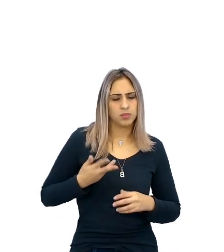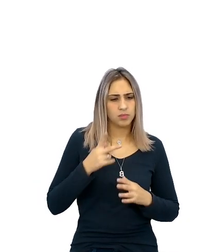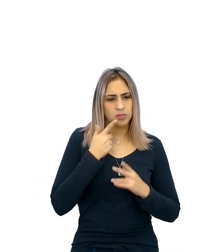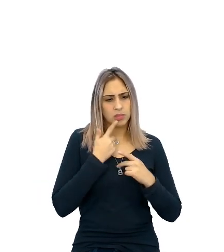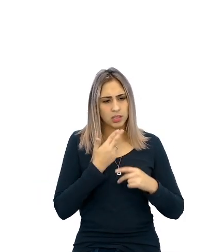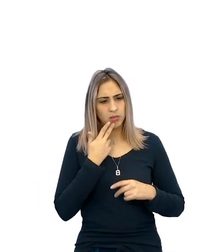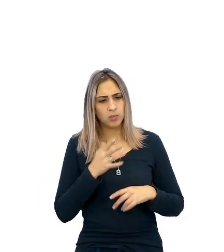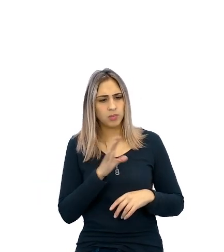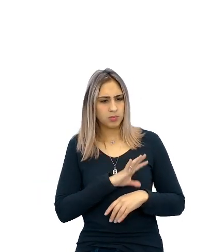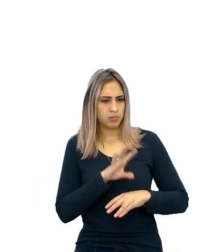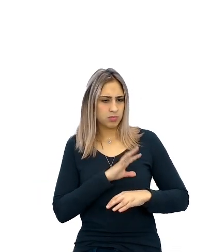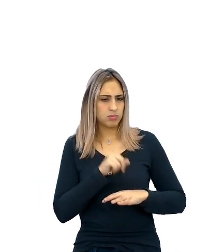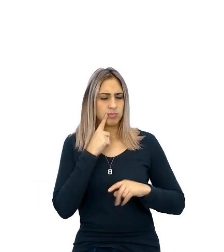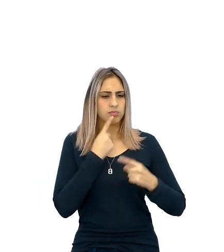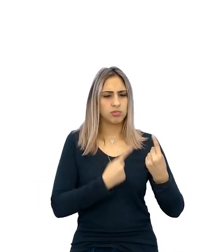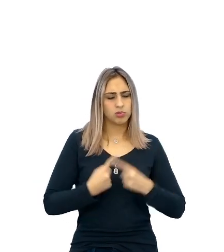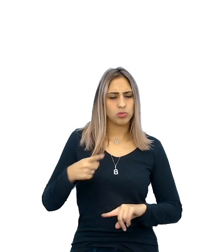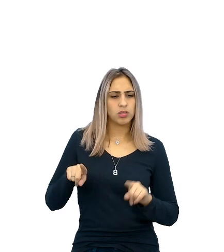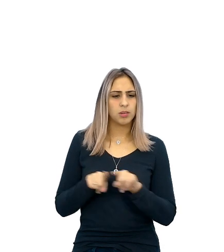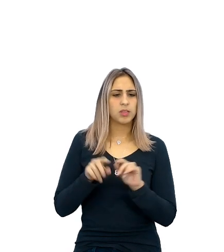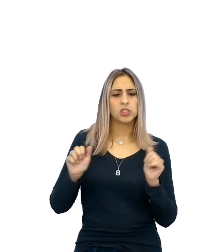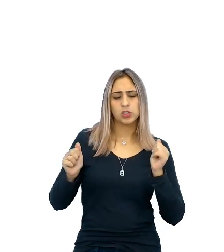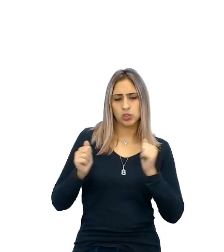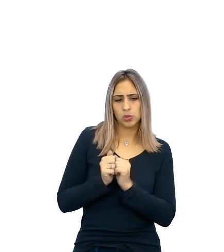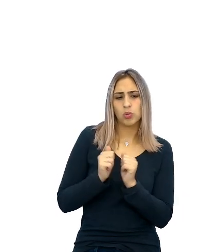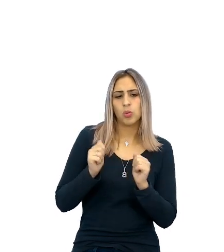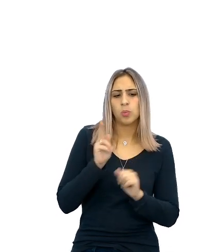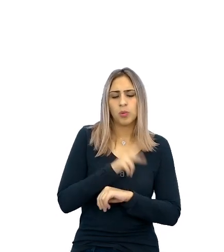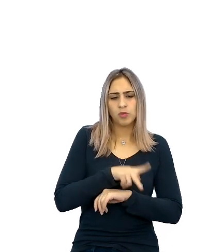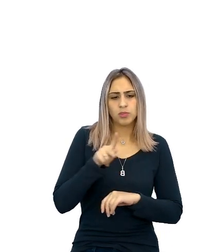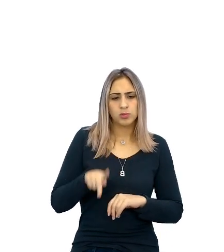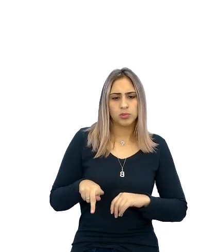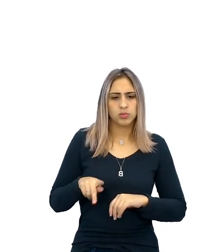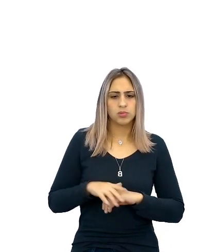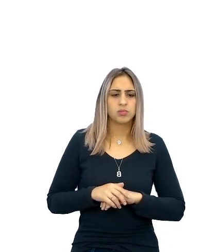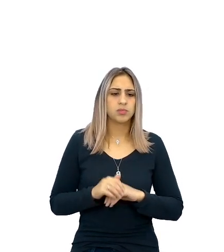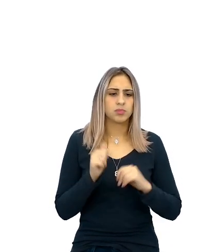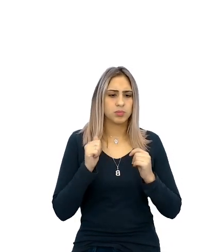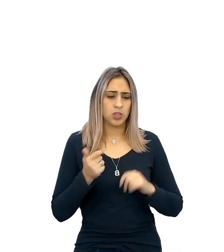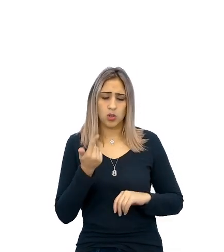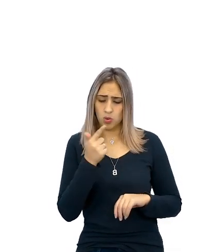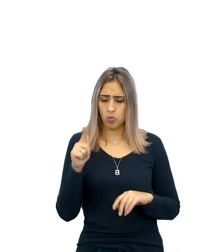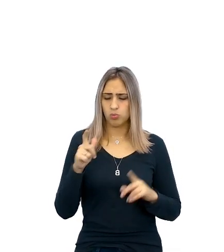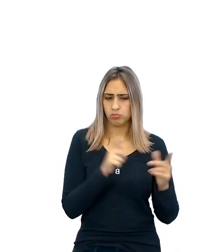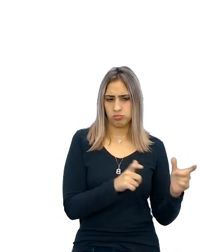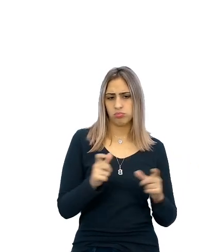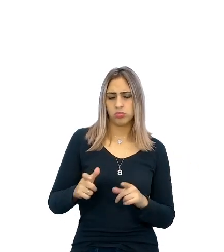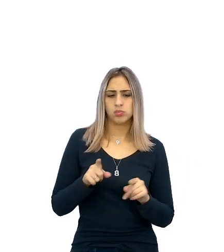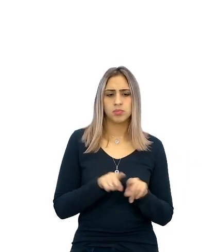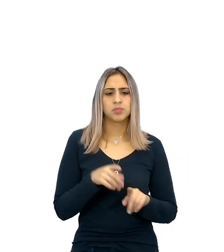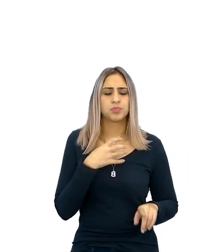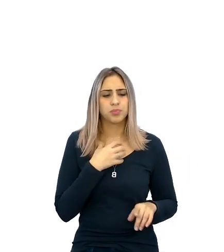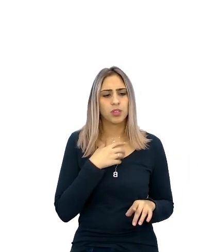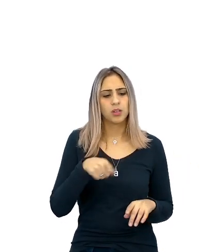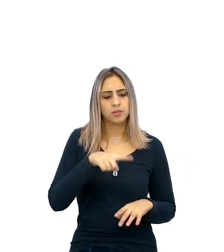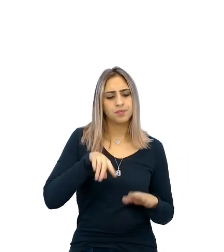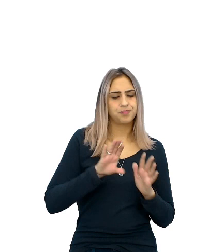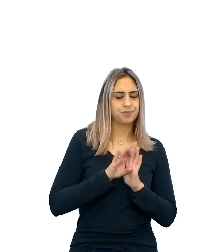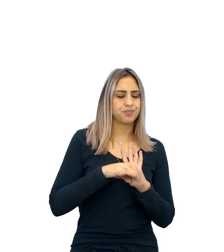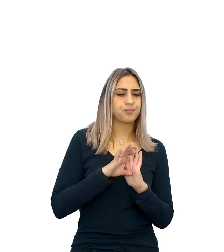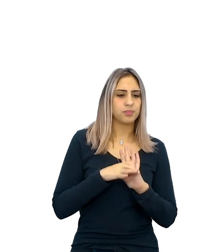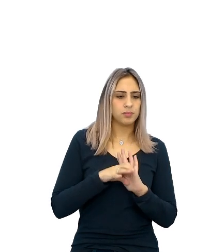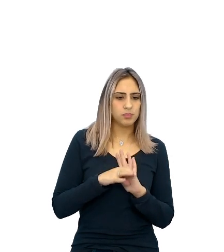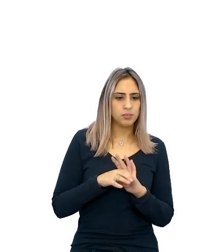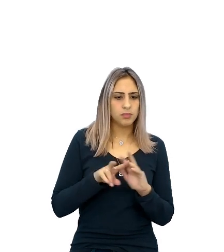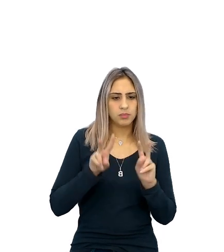língua portuguesa. Discutam também juntamente com os professores, podem ser de outras áreas, de maneira que os conceitos relativos